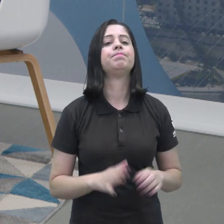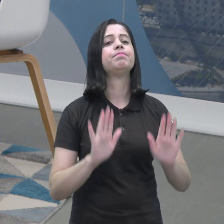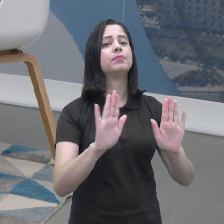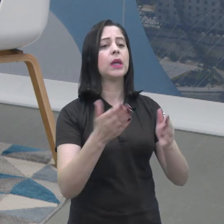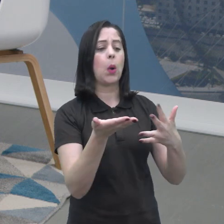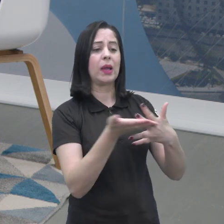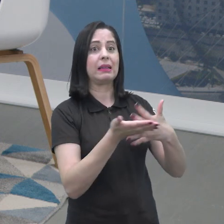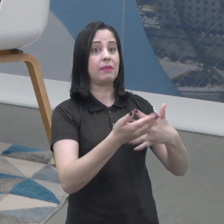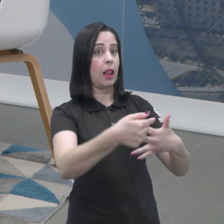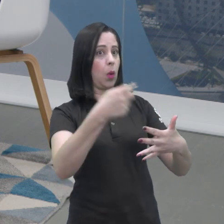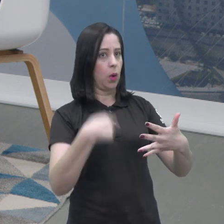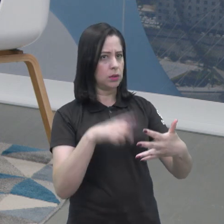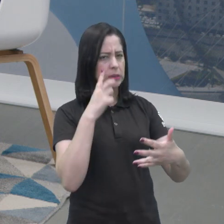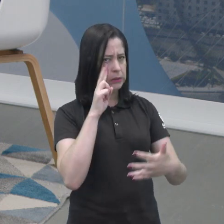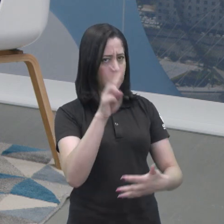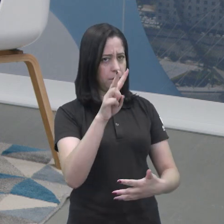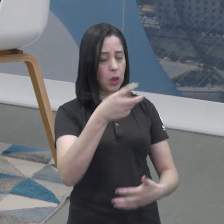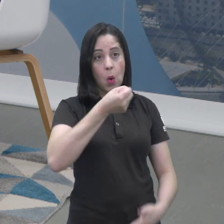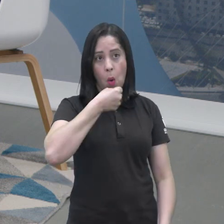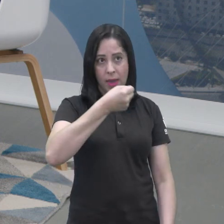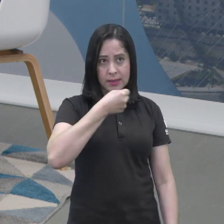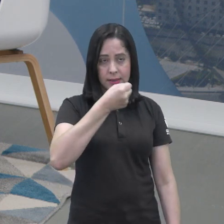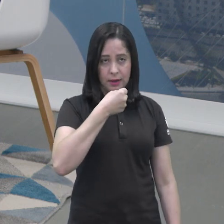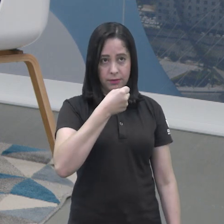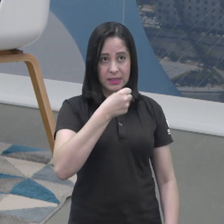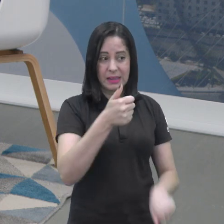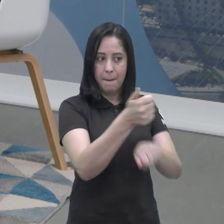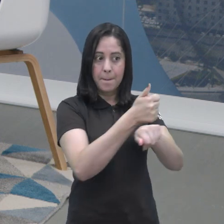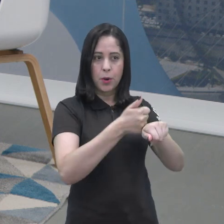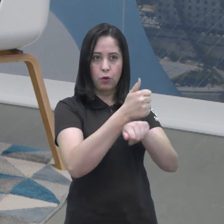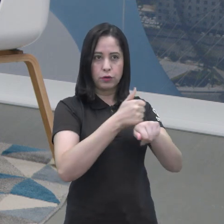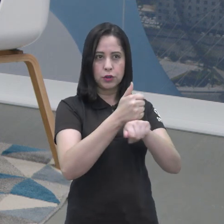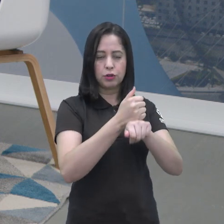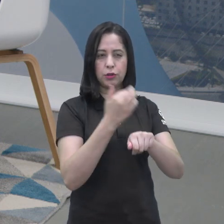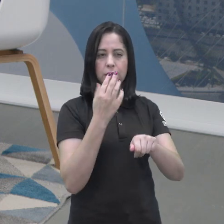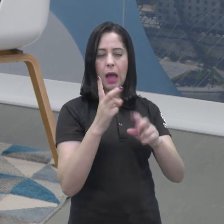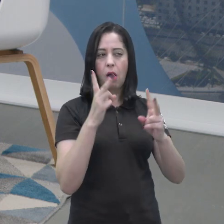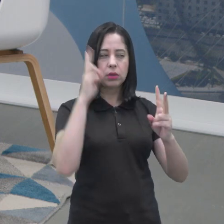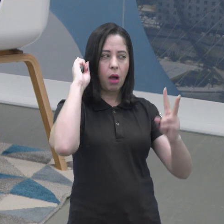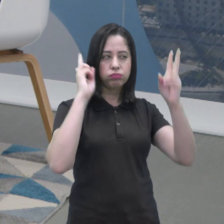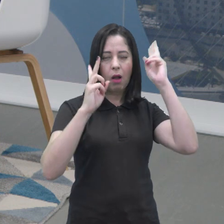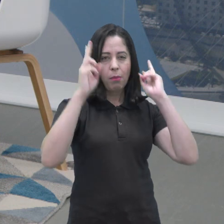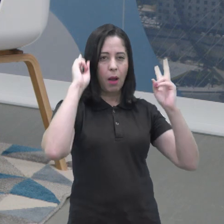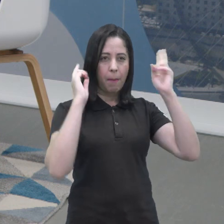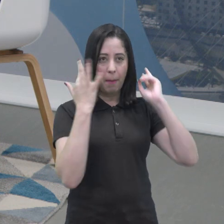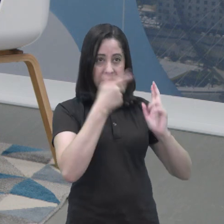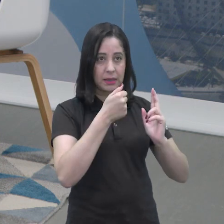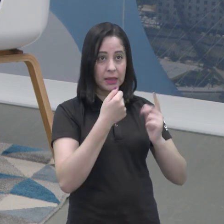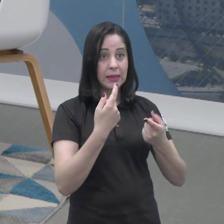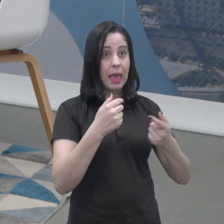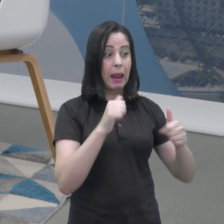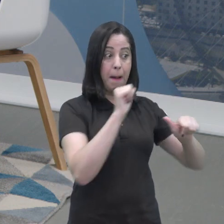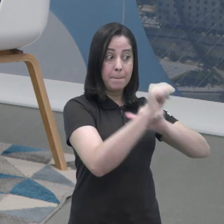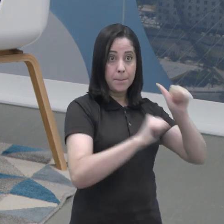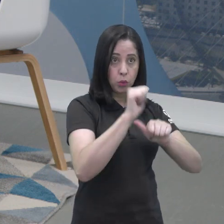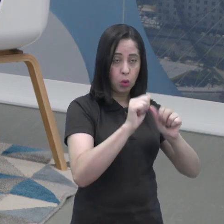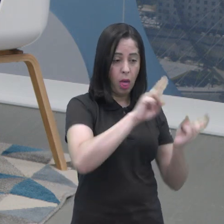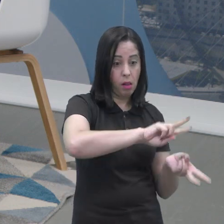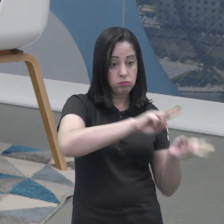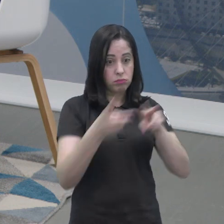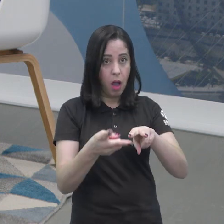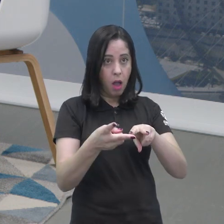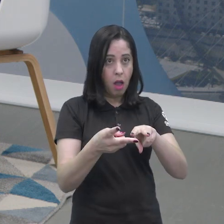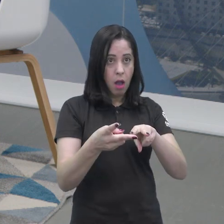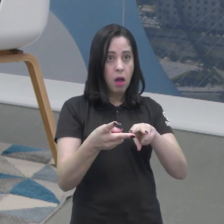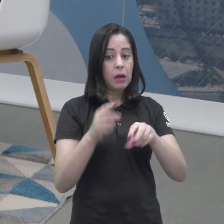bloco anterior, a gente viu um depoimento de uma profissional da área da beleza que fez a migração do offline para o online. Ela